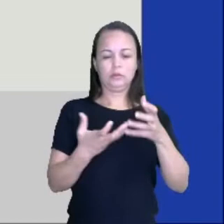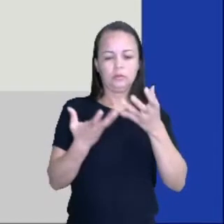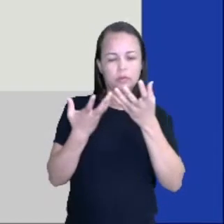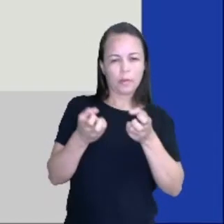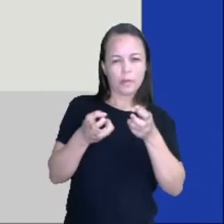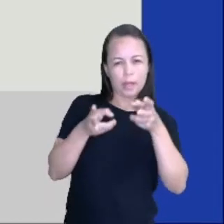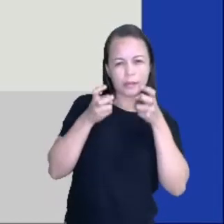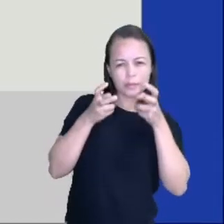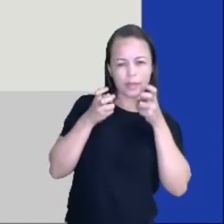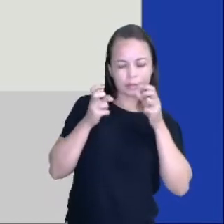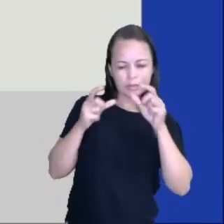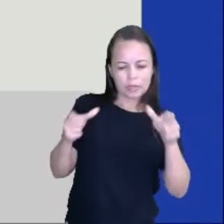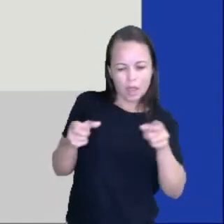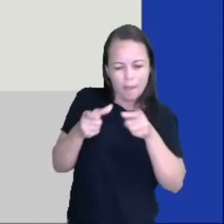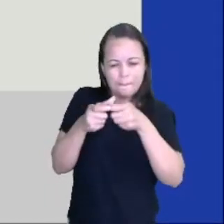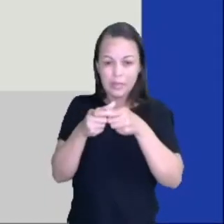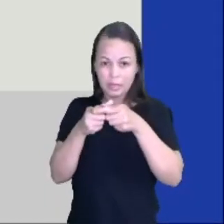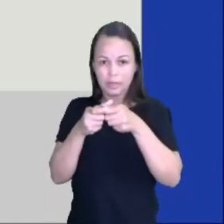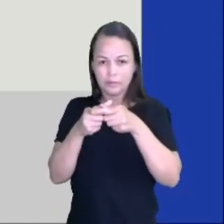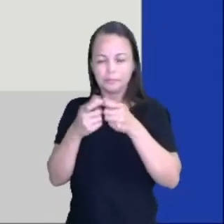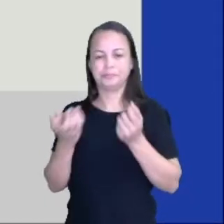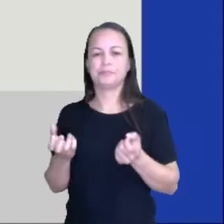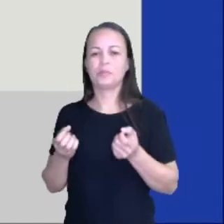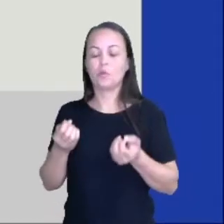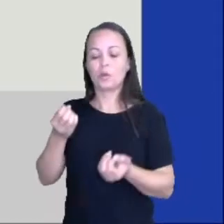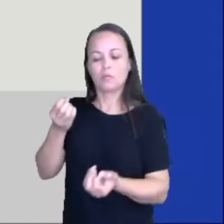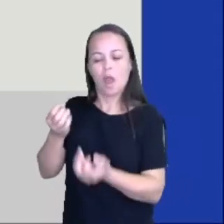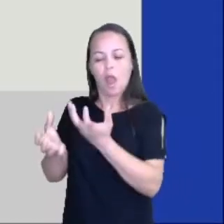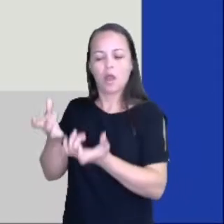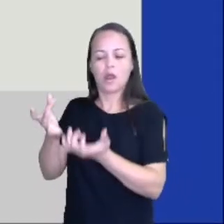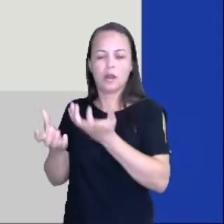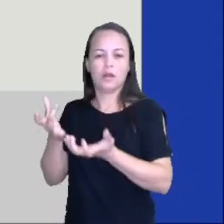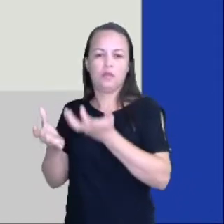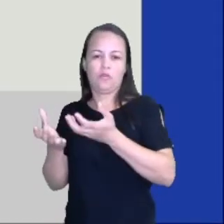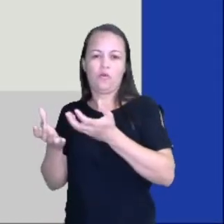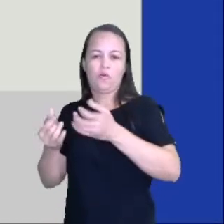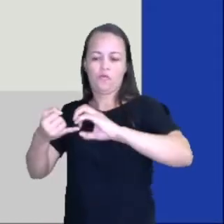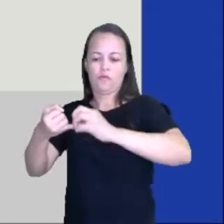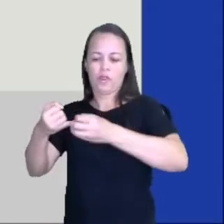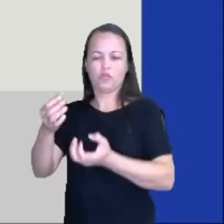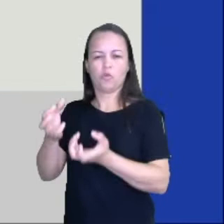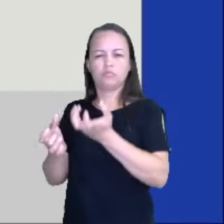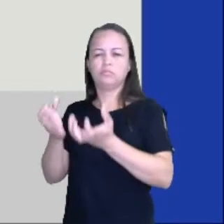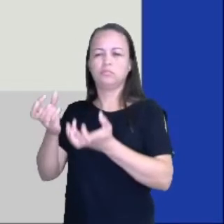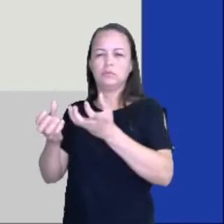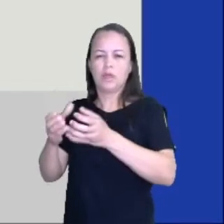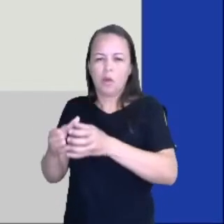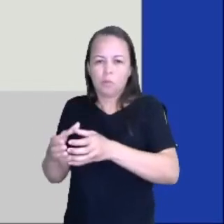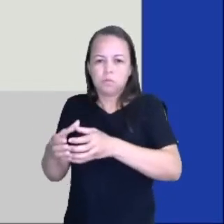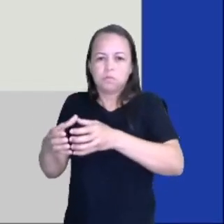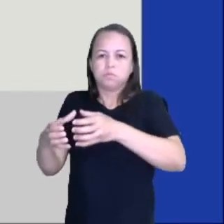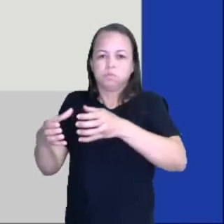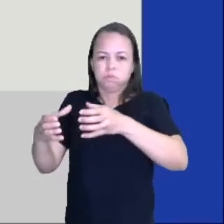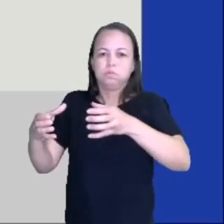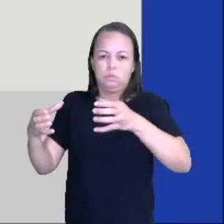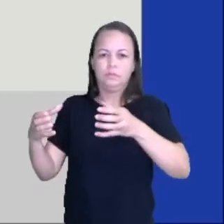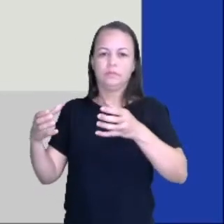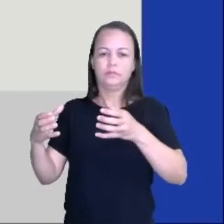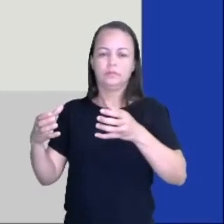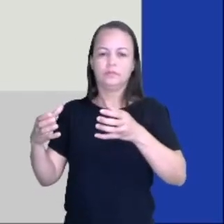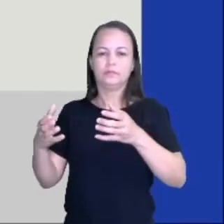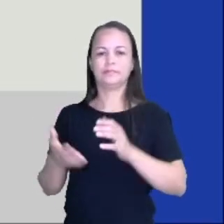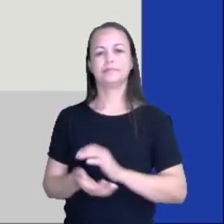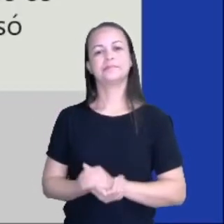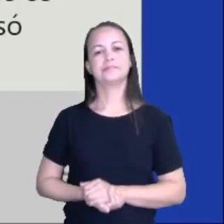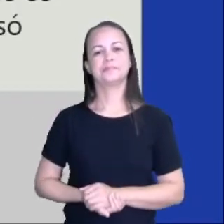feijão parece menor, né? Quando ele cozinha, ele sofre a transformação e incha e aí parece o volume, ele aumenta de volume no